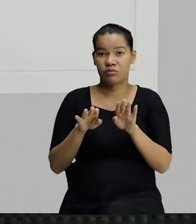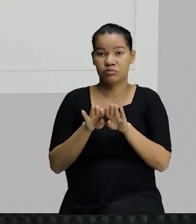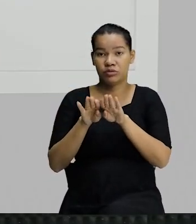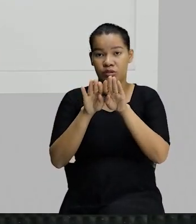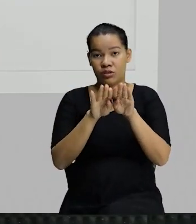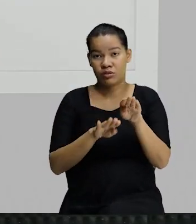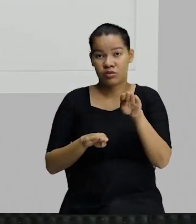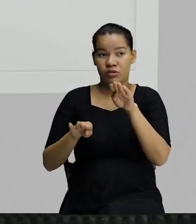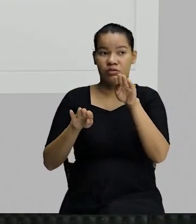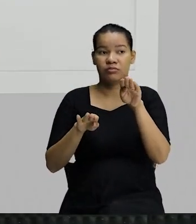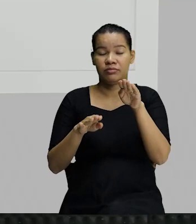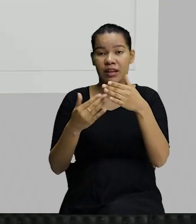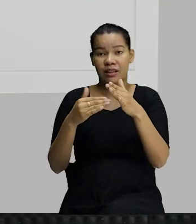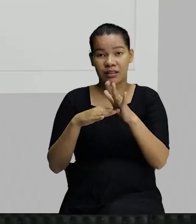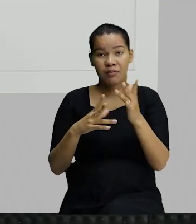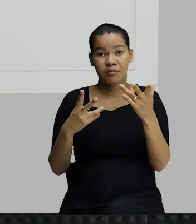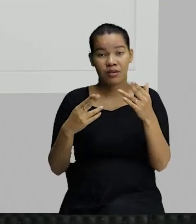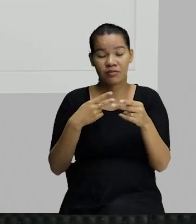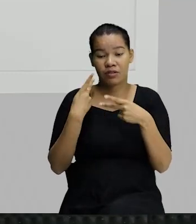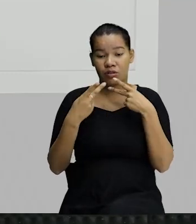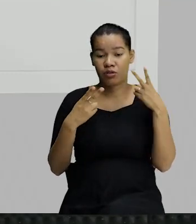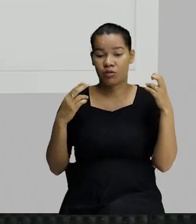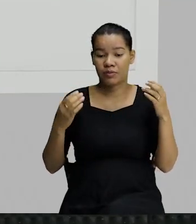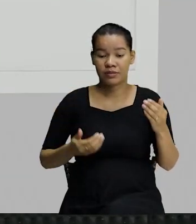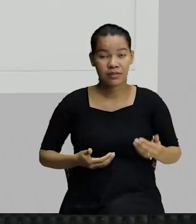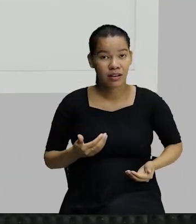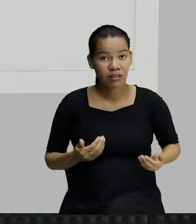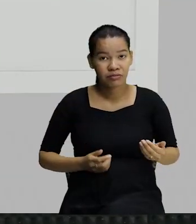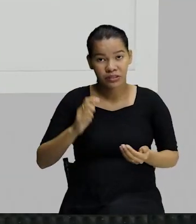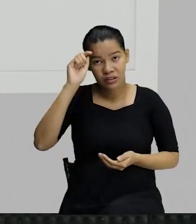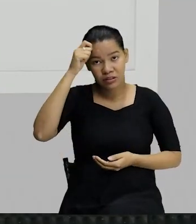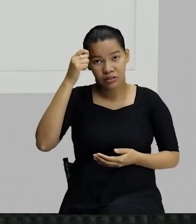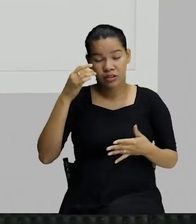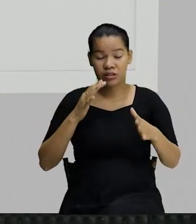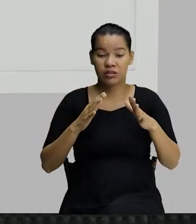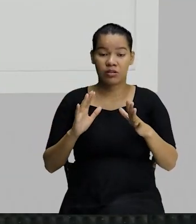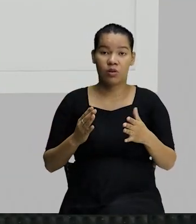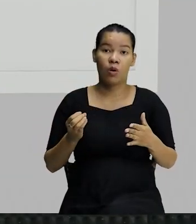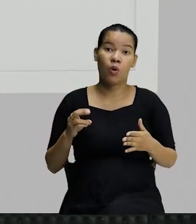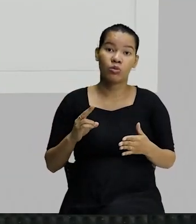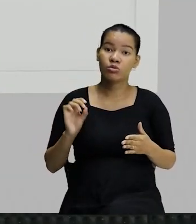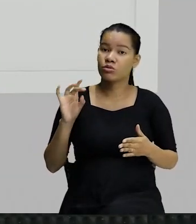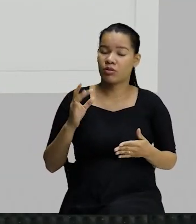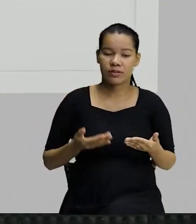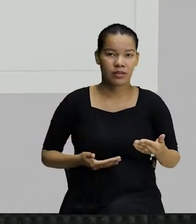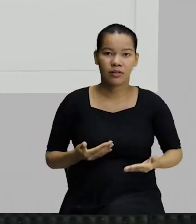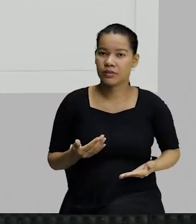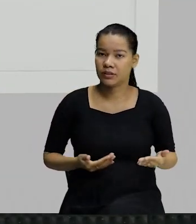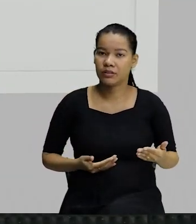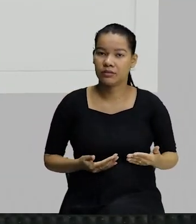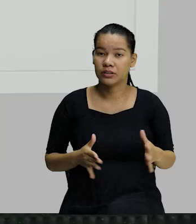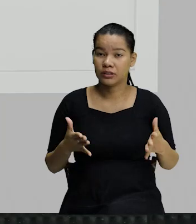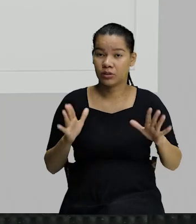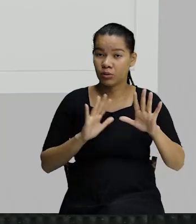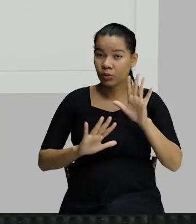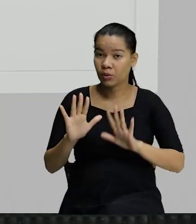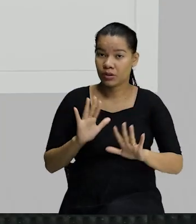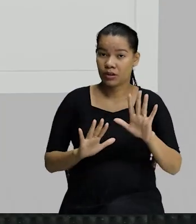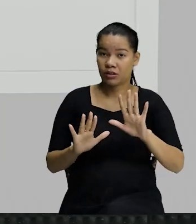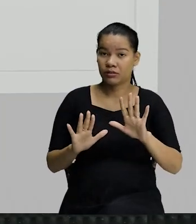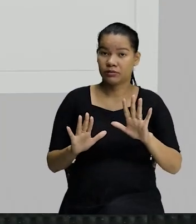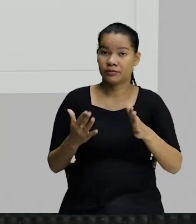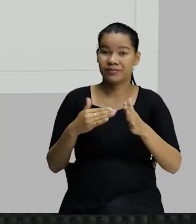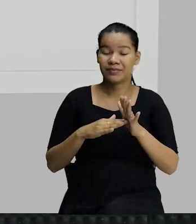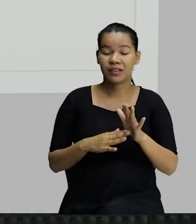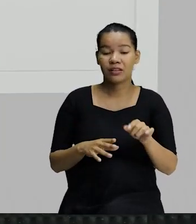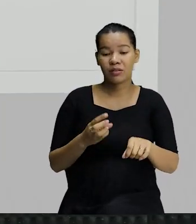vários momentos falando de escravidão. Então, tome muito cuidado com isso. Isso repercutiu demais na obra de Aristóteles. E até